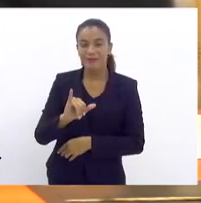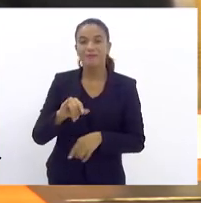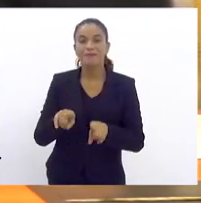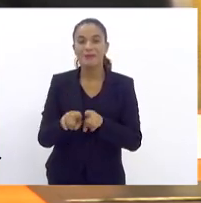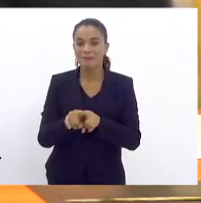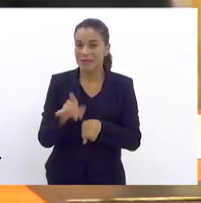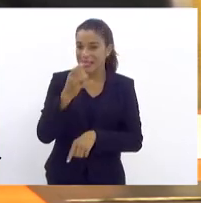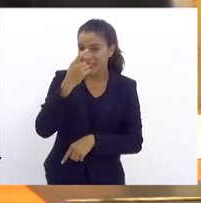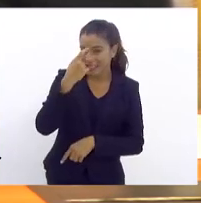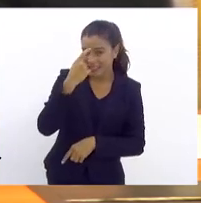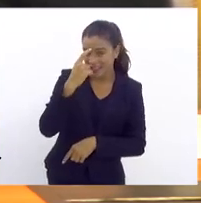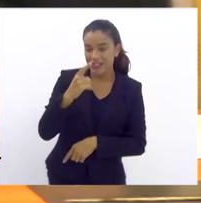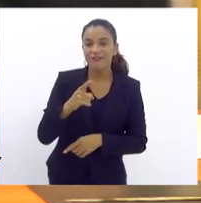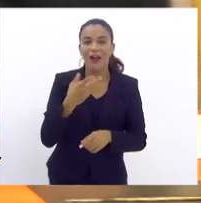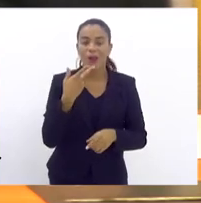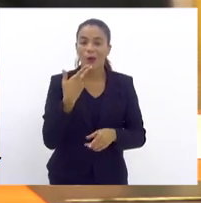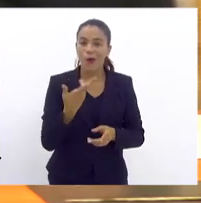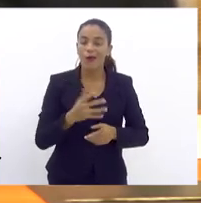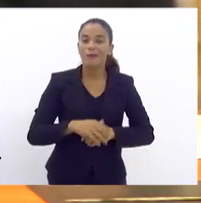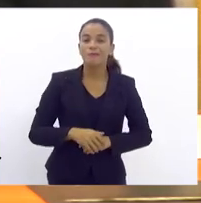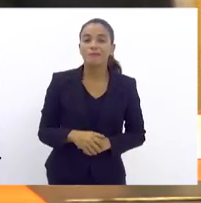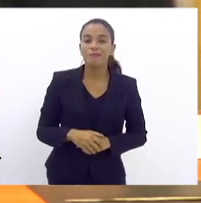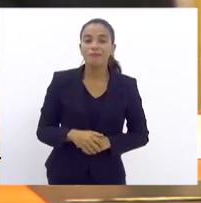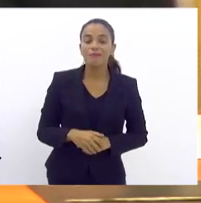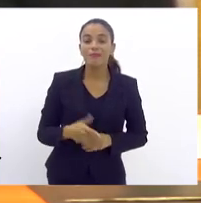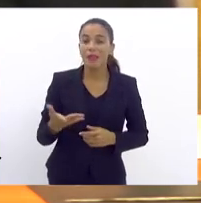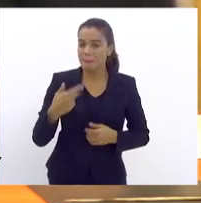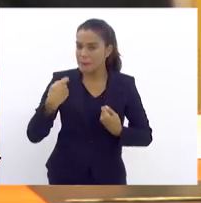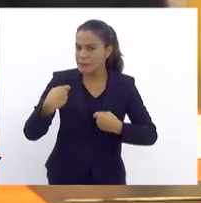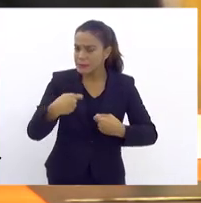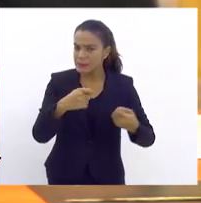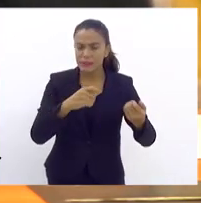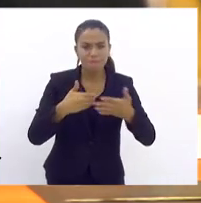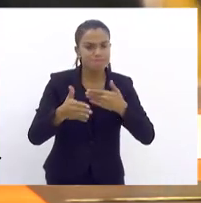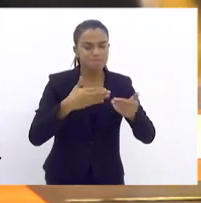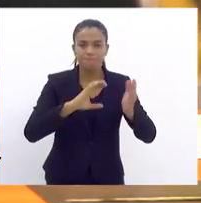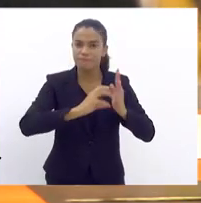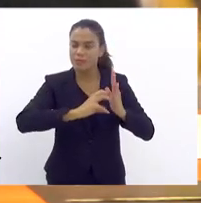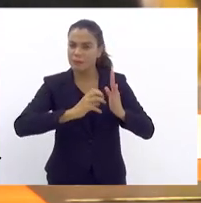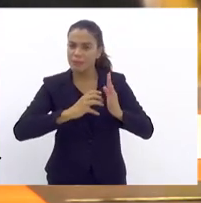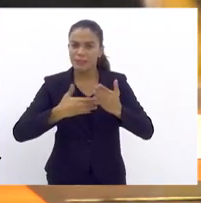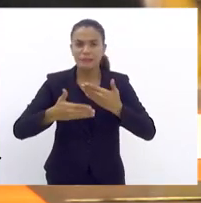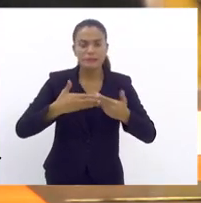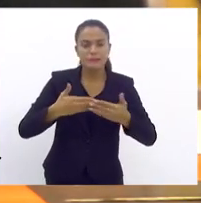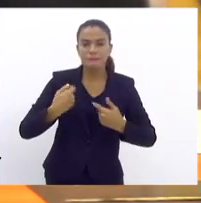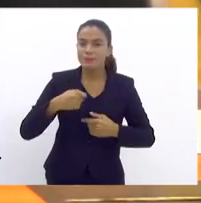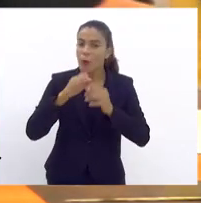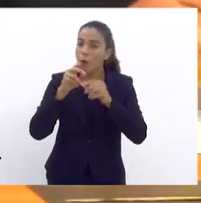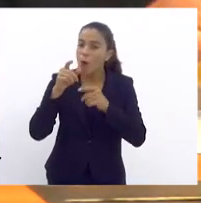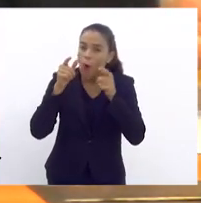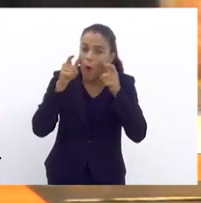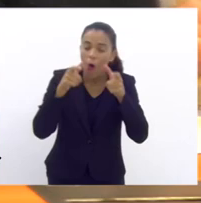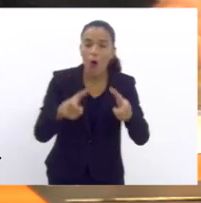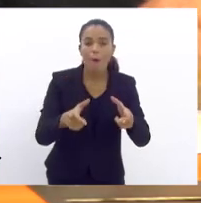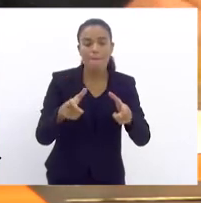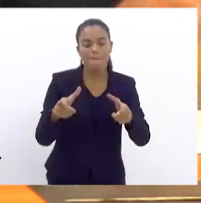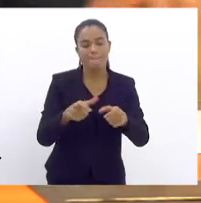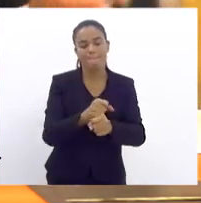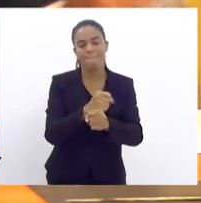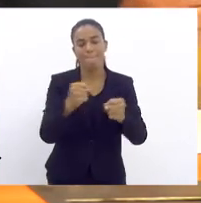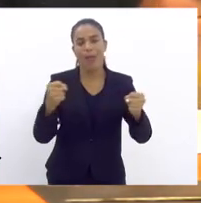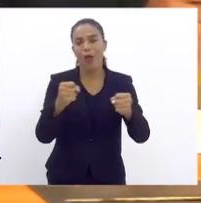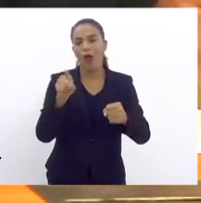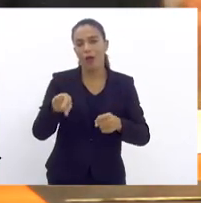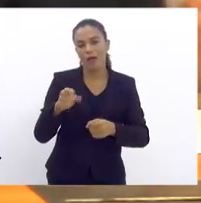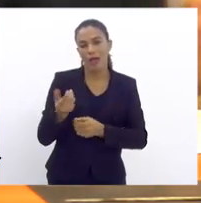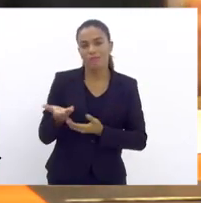aí já Melo falou a gente dependente de partido a gente tem que pensar num propósito maior que atender a tua população do